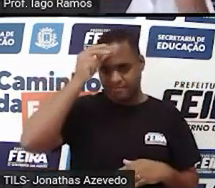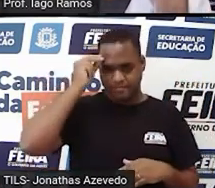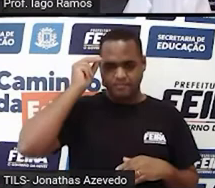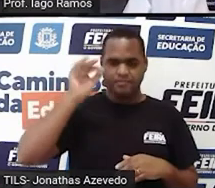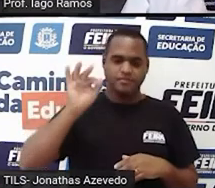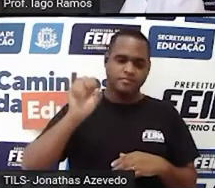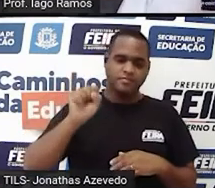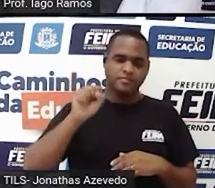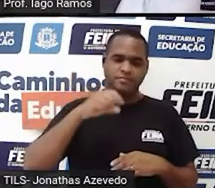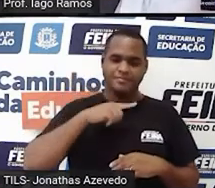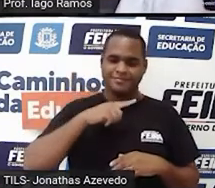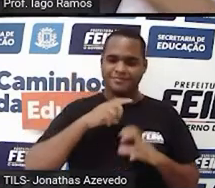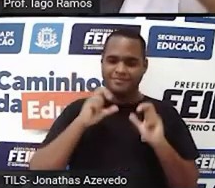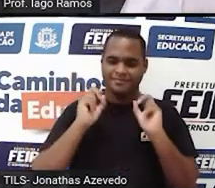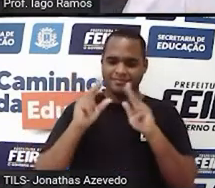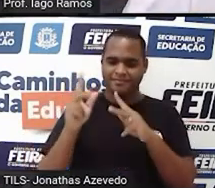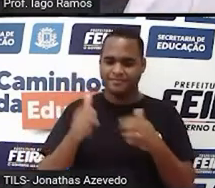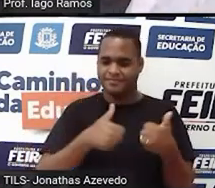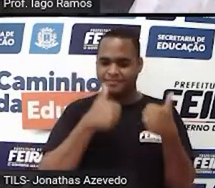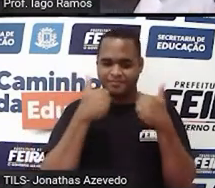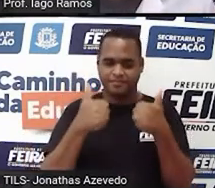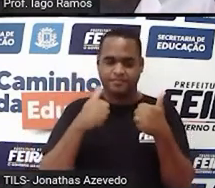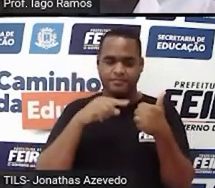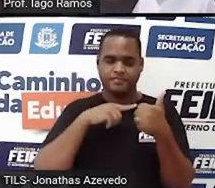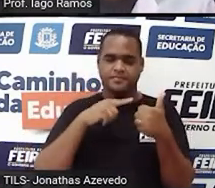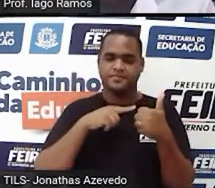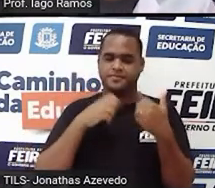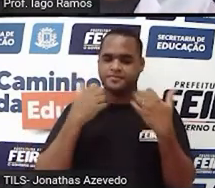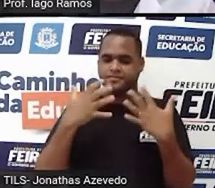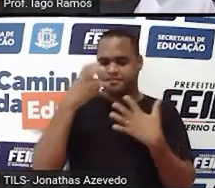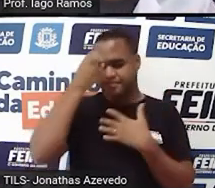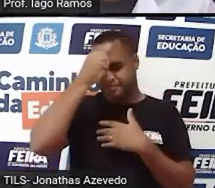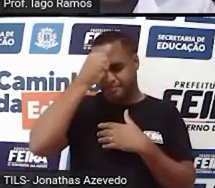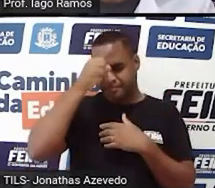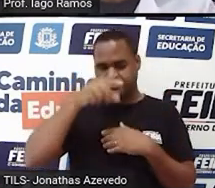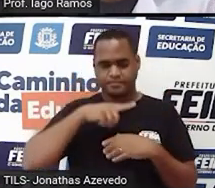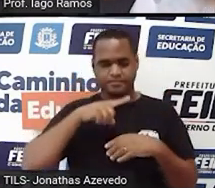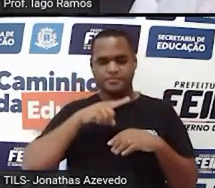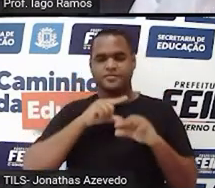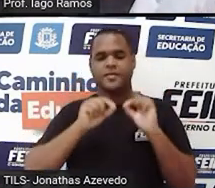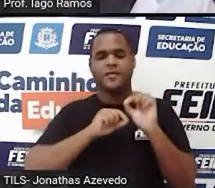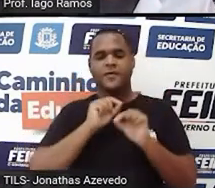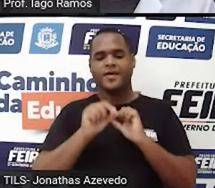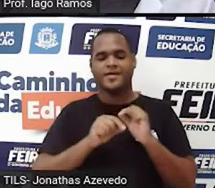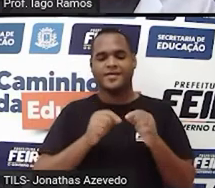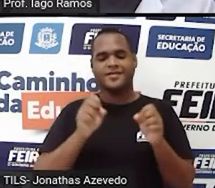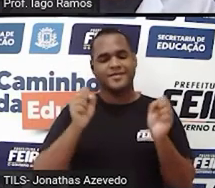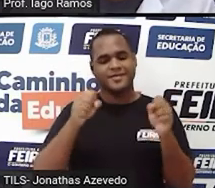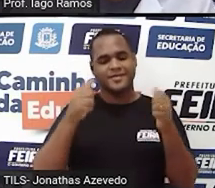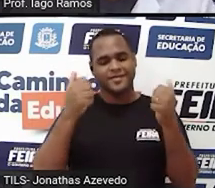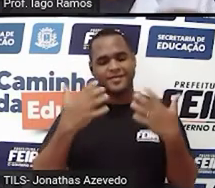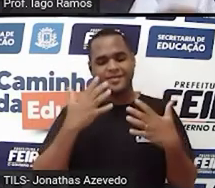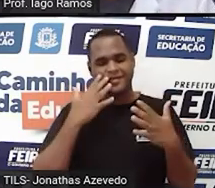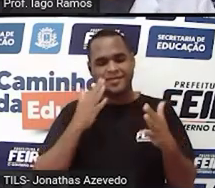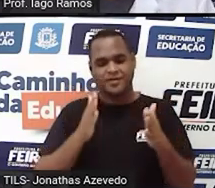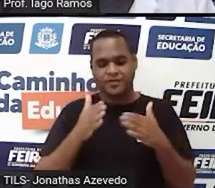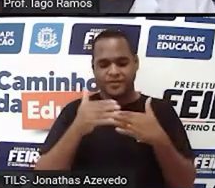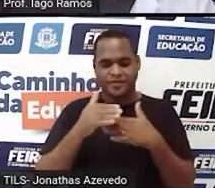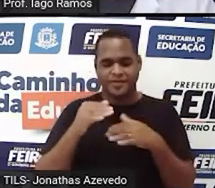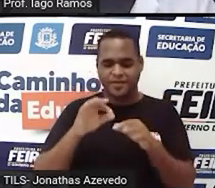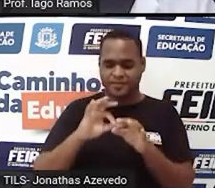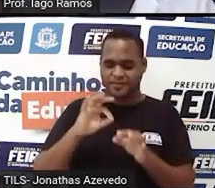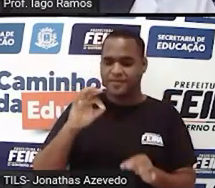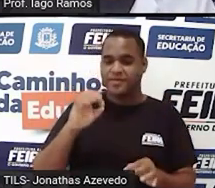Feira de Santana Tá bom e o que é que a gente tem para aprender nessa aula pois é volume de cubos e